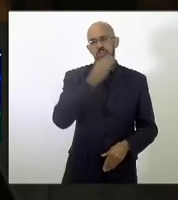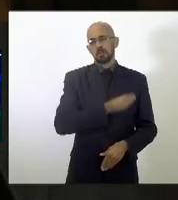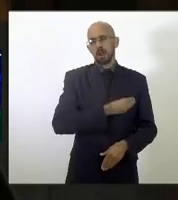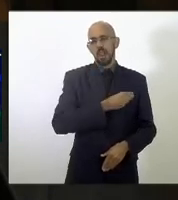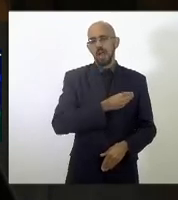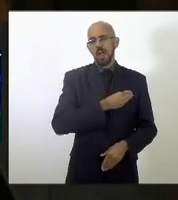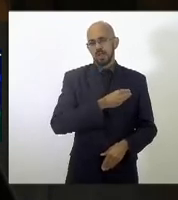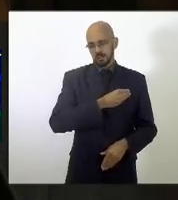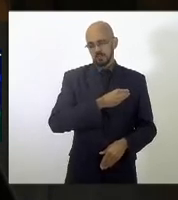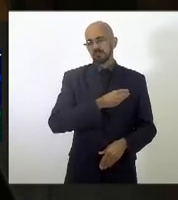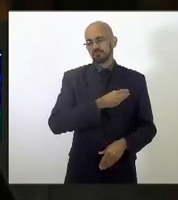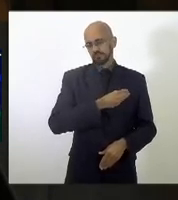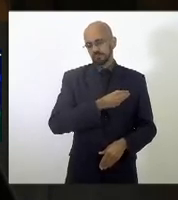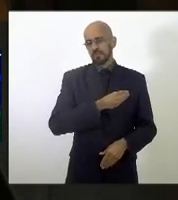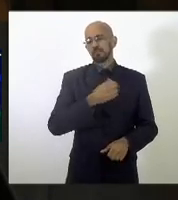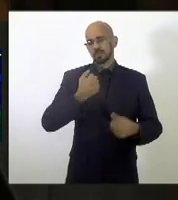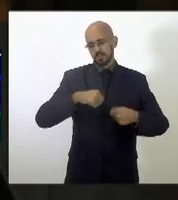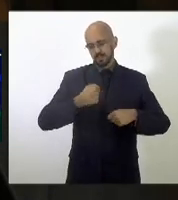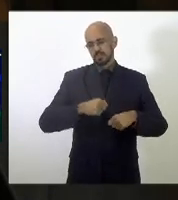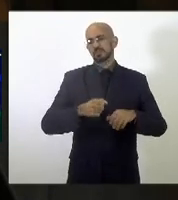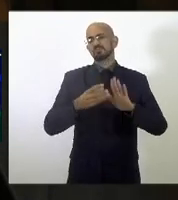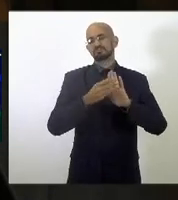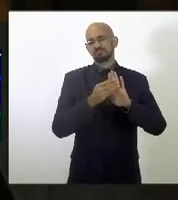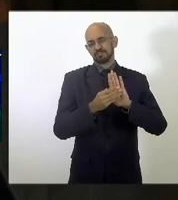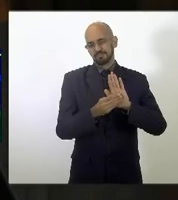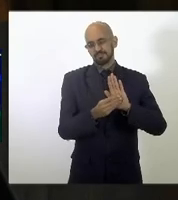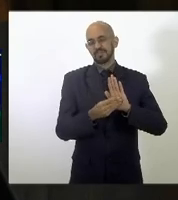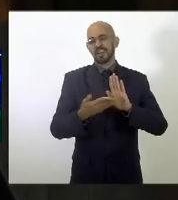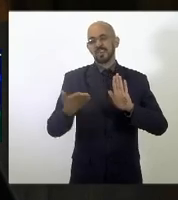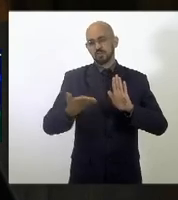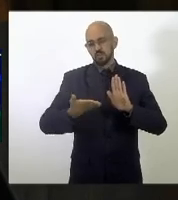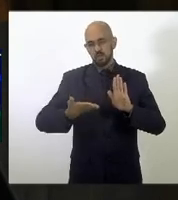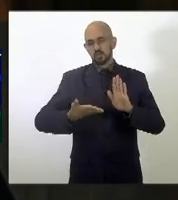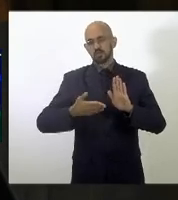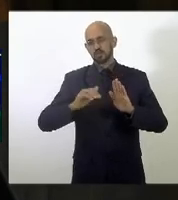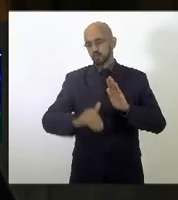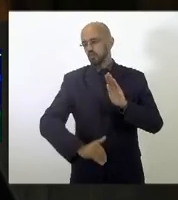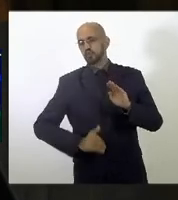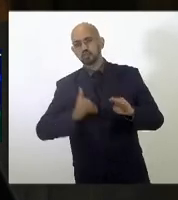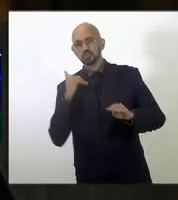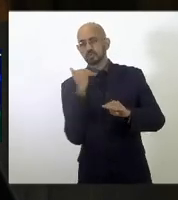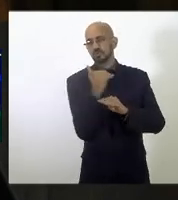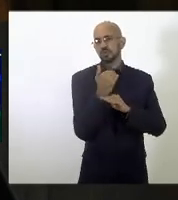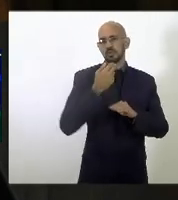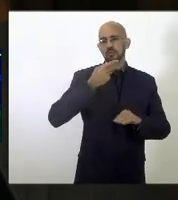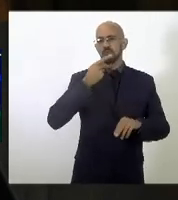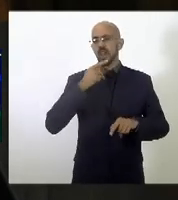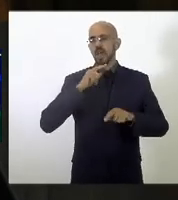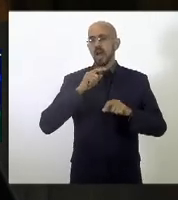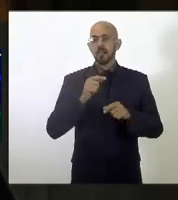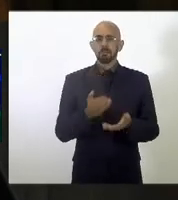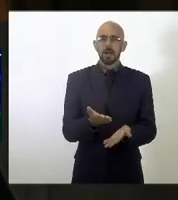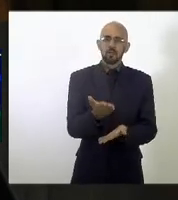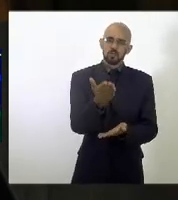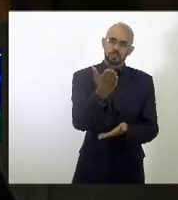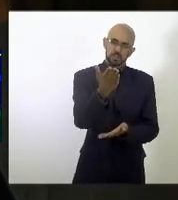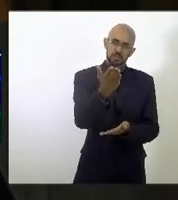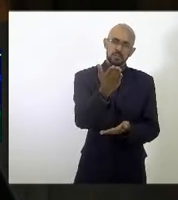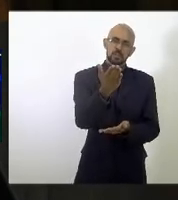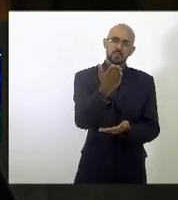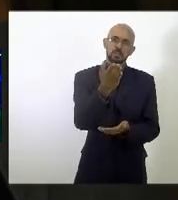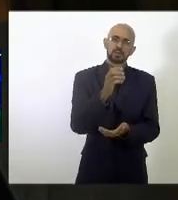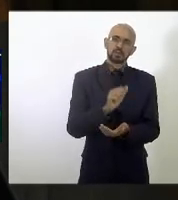hoje, de fazer esse registro, né, e, de sobretudo, dizer para você